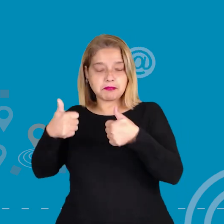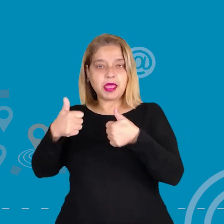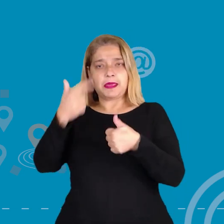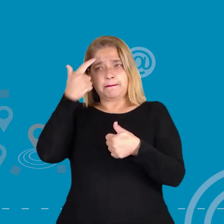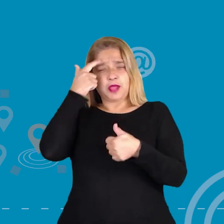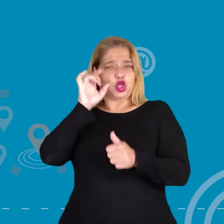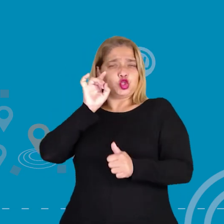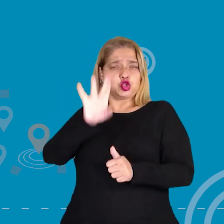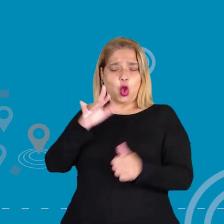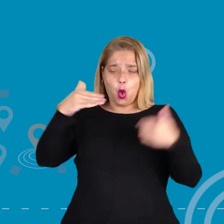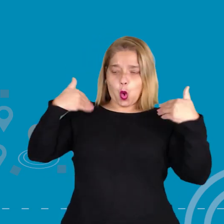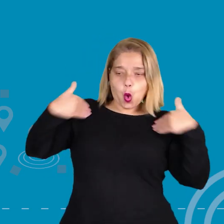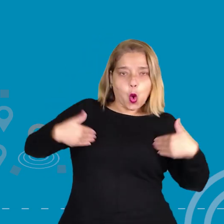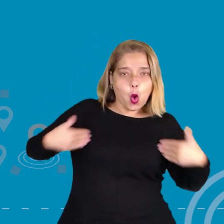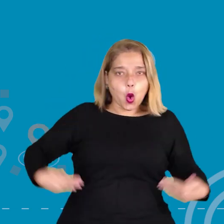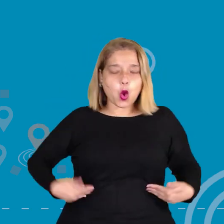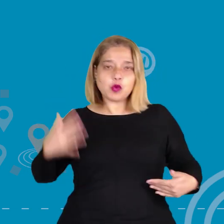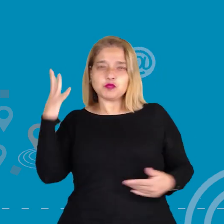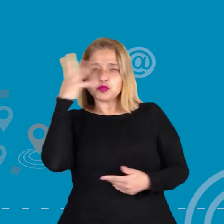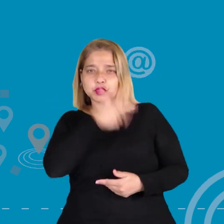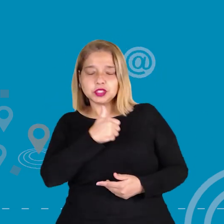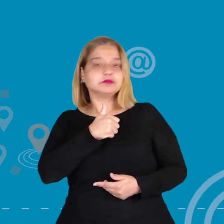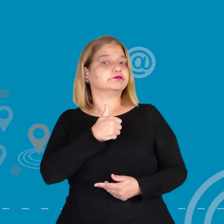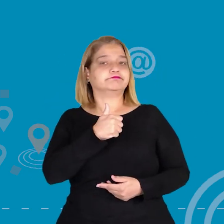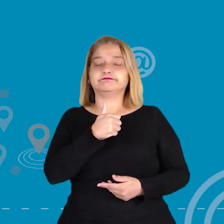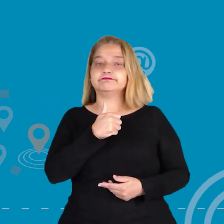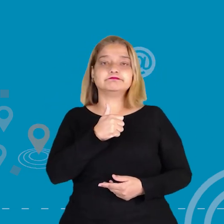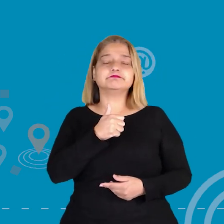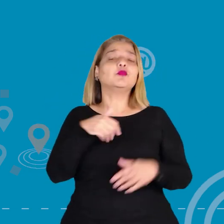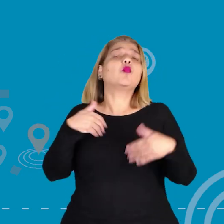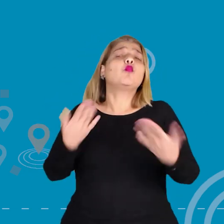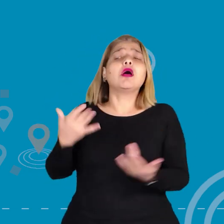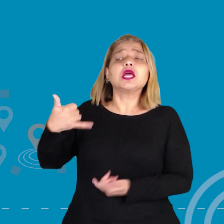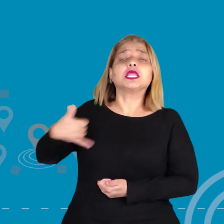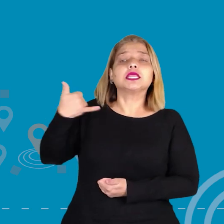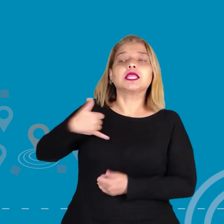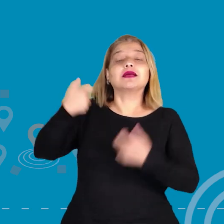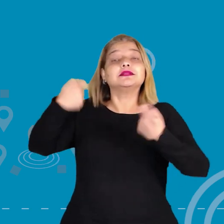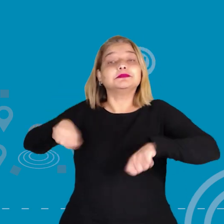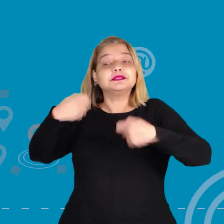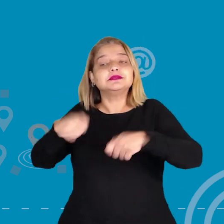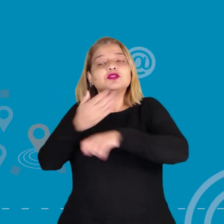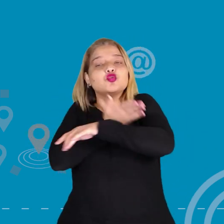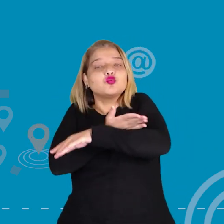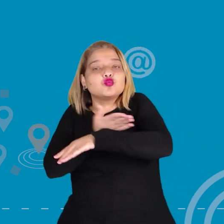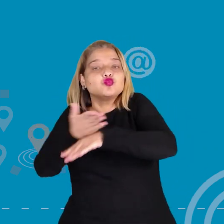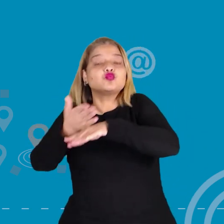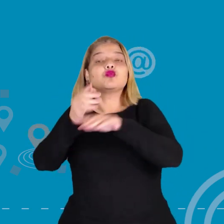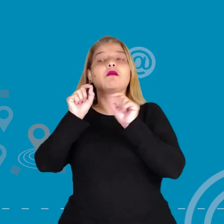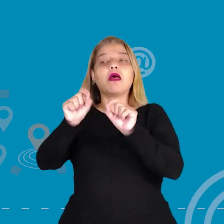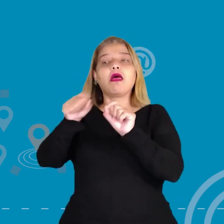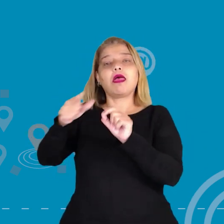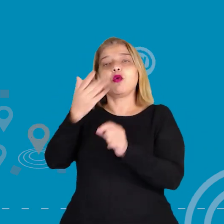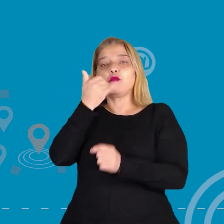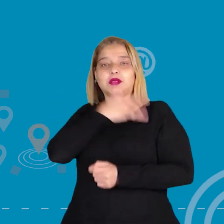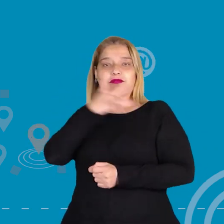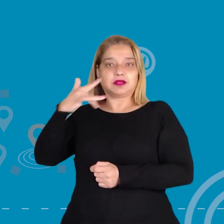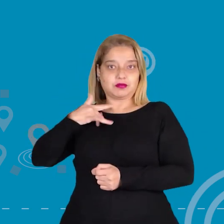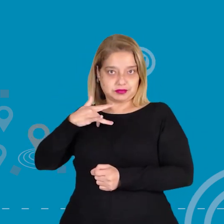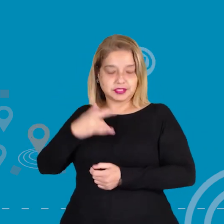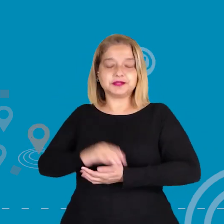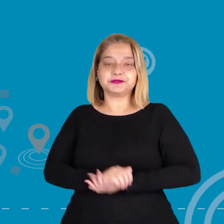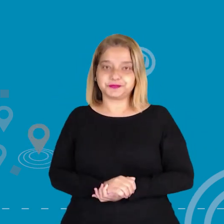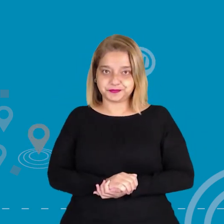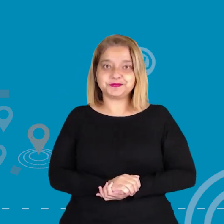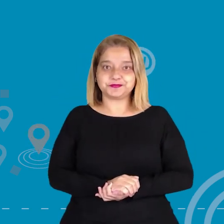questões estéticas? E a partir de que idade devemos começar a cultivar esses hábitos com os nossos estudantes? Quero